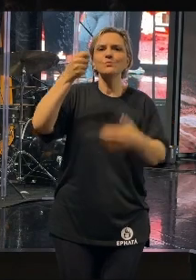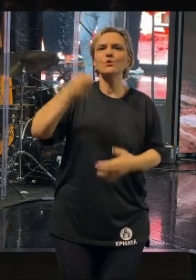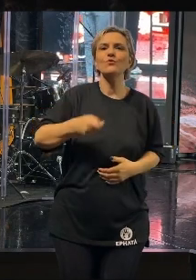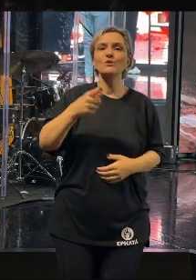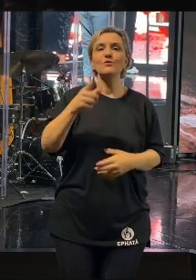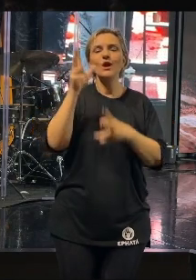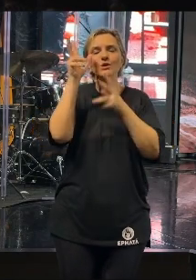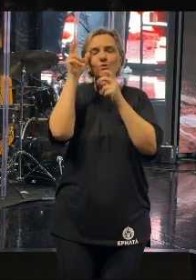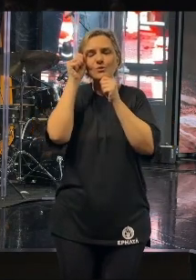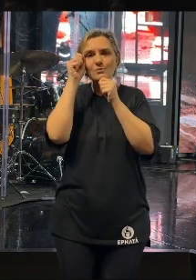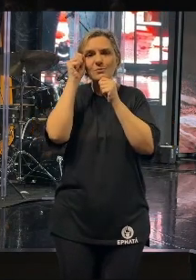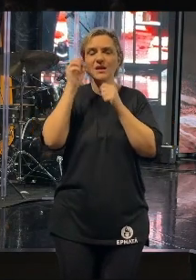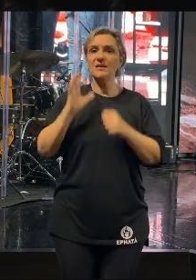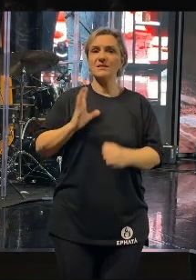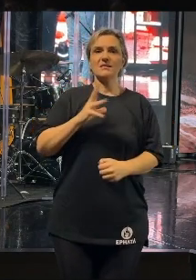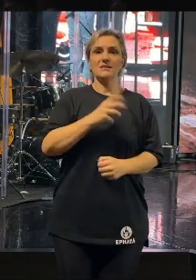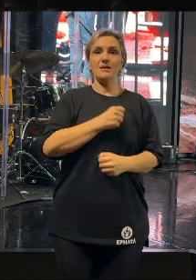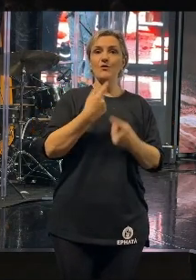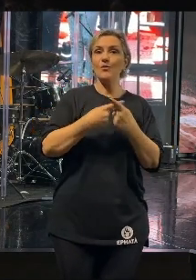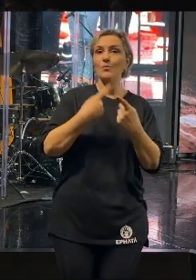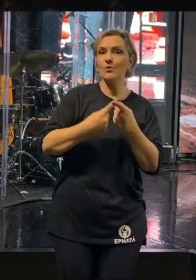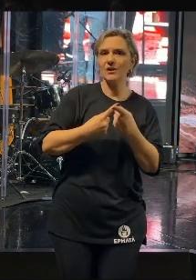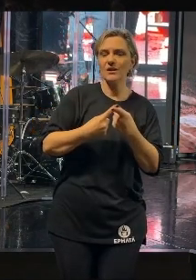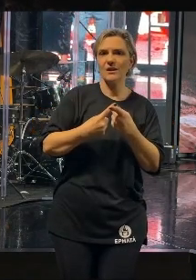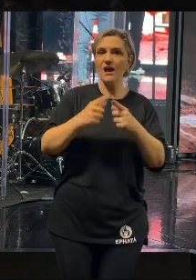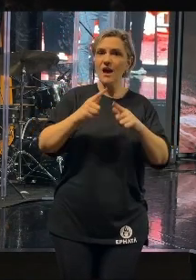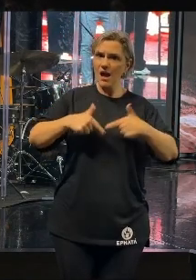salvo. Porque agindo Deus,